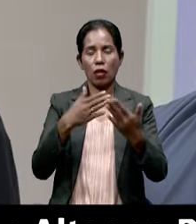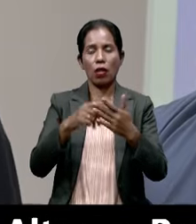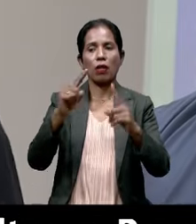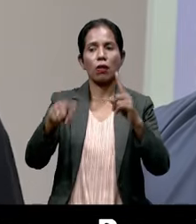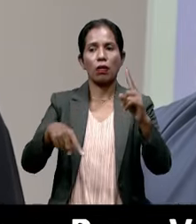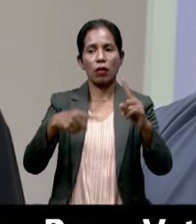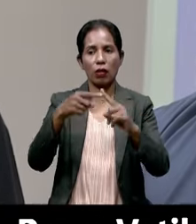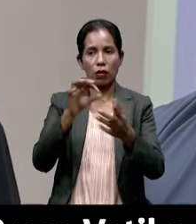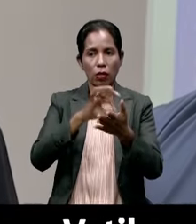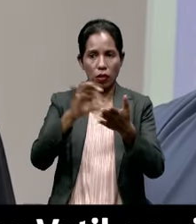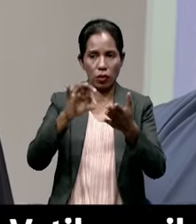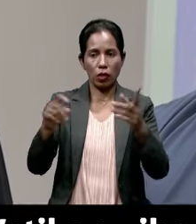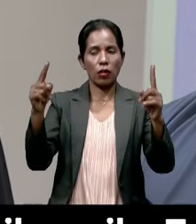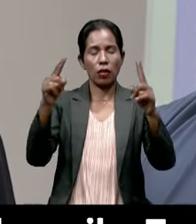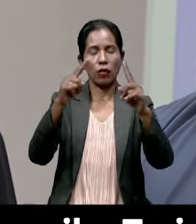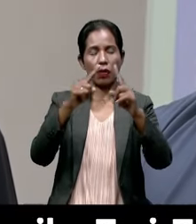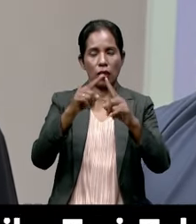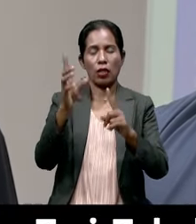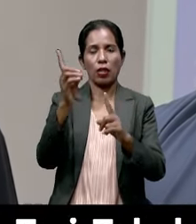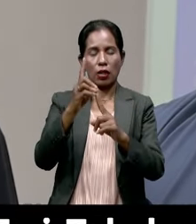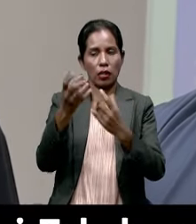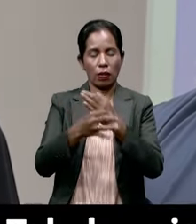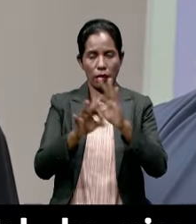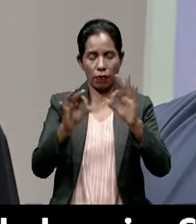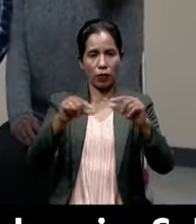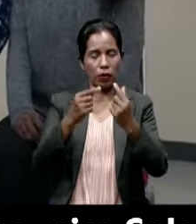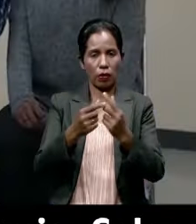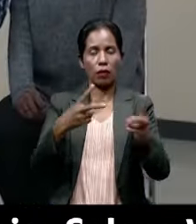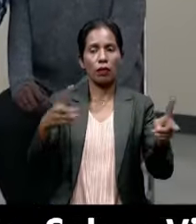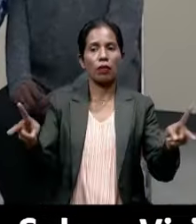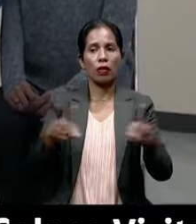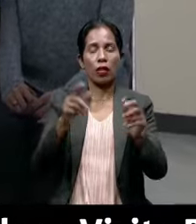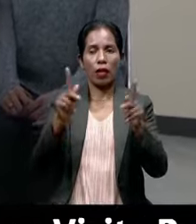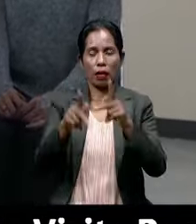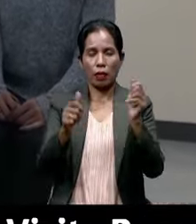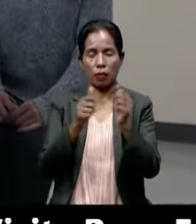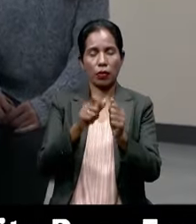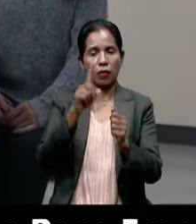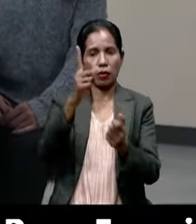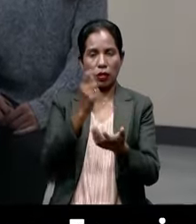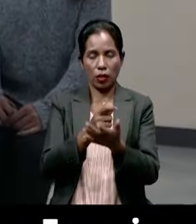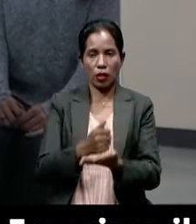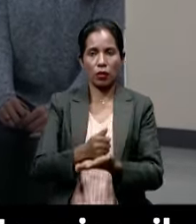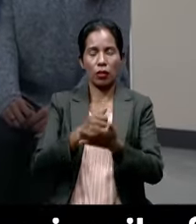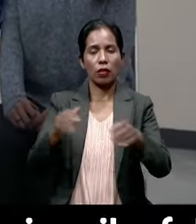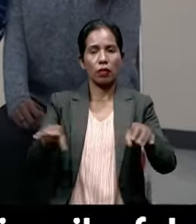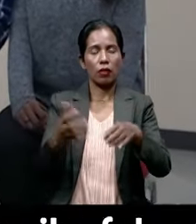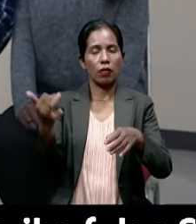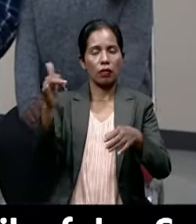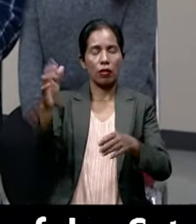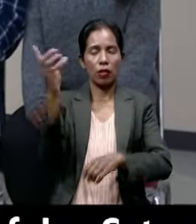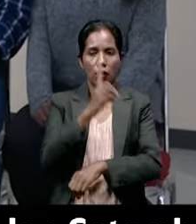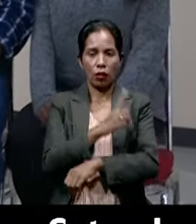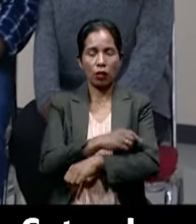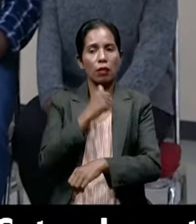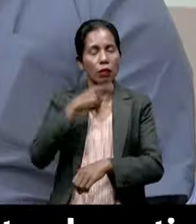hira registração tona nia tarjetu. Equipa refere persija voluntário e Maria Unida, o de apoio serviço sira iha lorong amu Papa Francisco